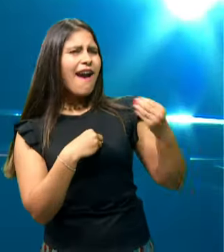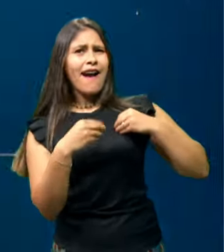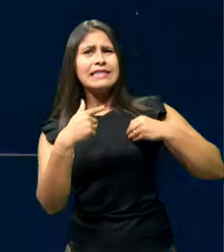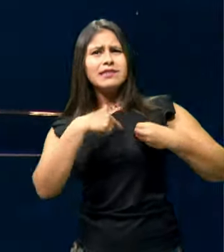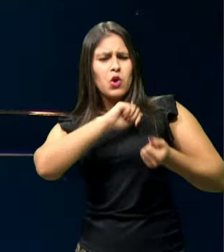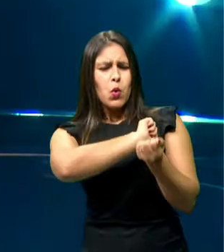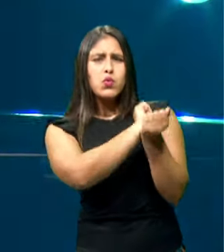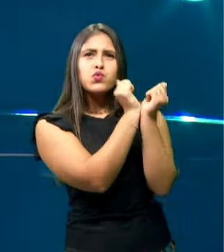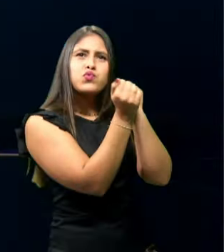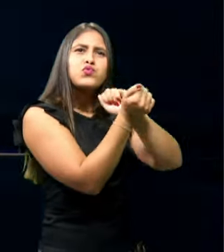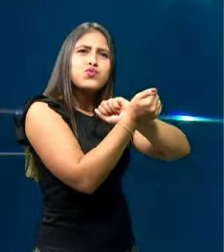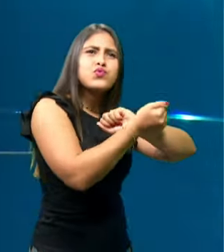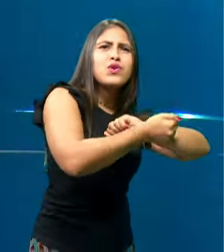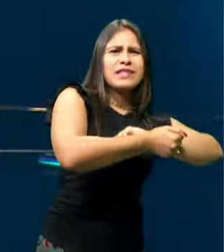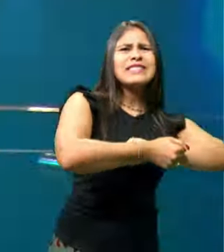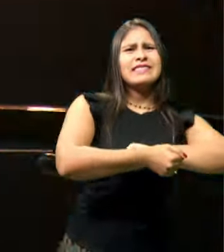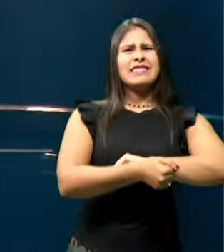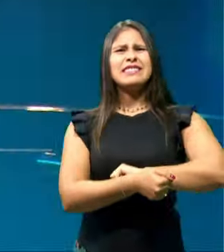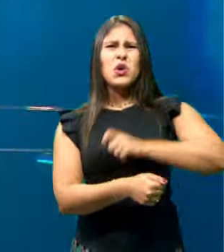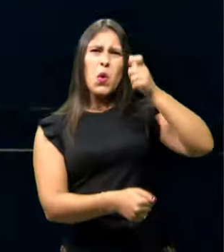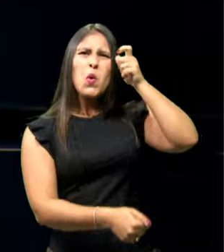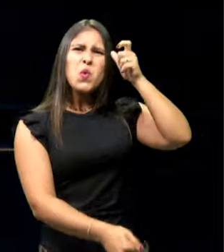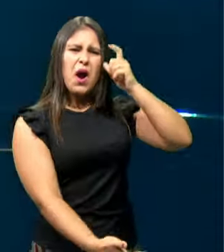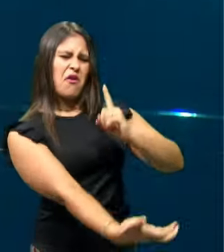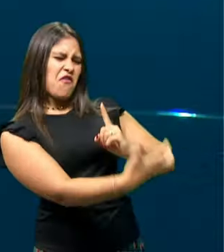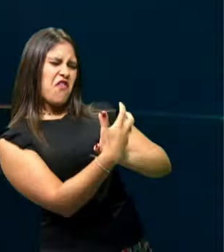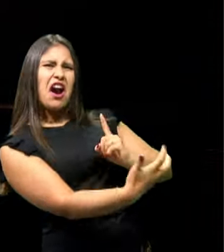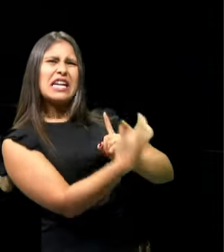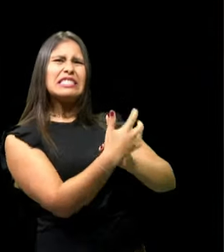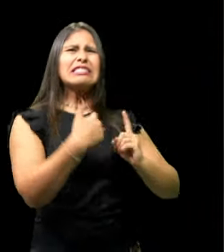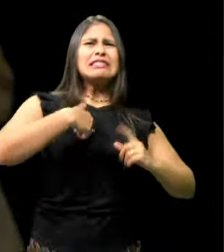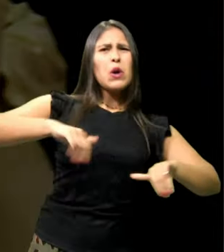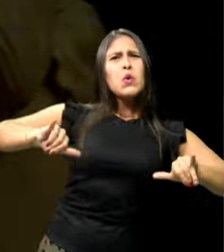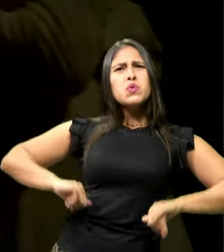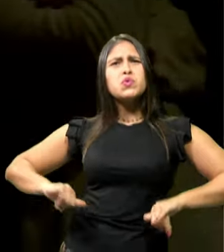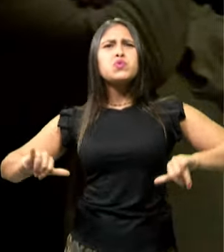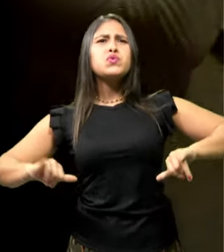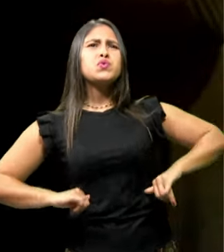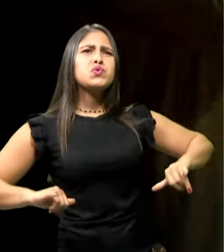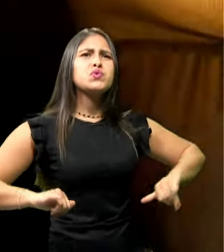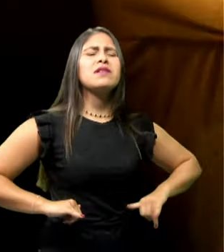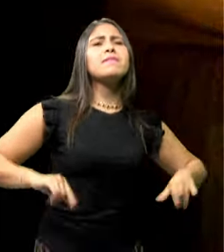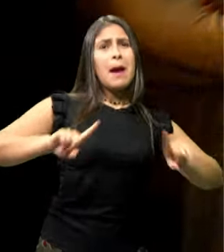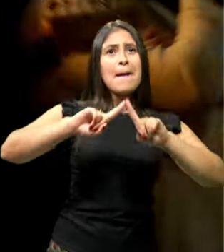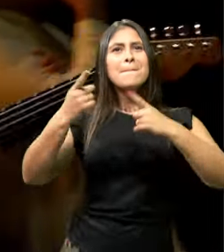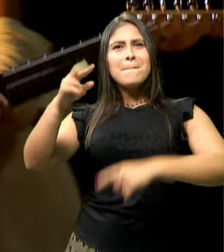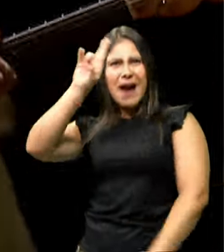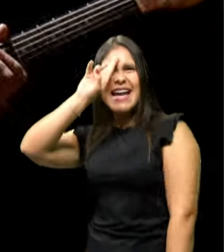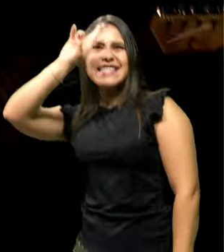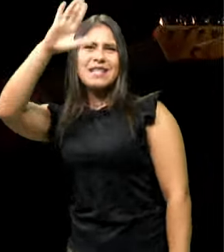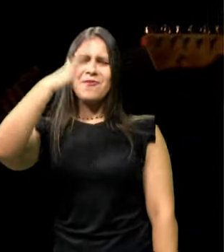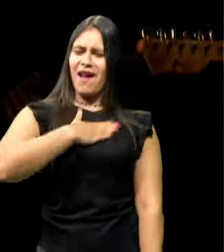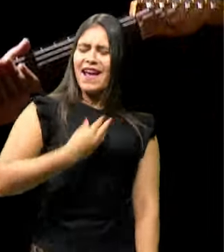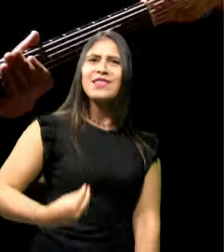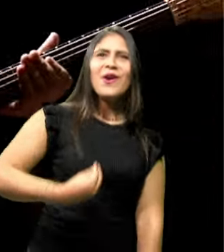pecado escravo fui, sofri na mão do acusador, mas o Senhor